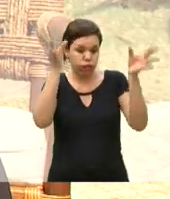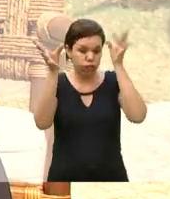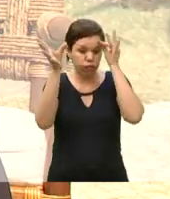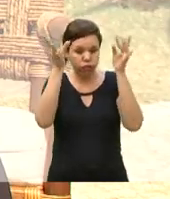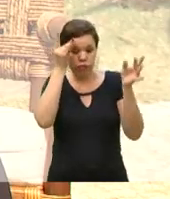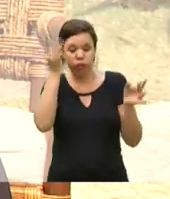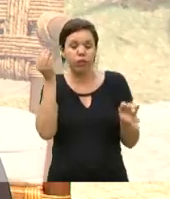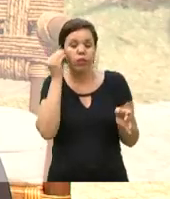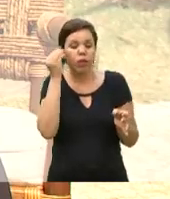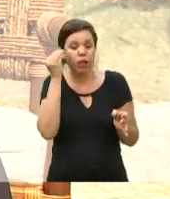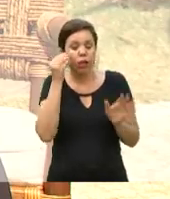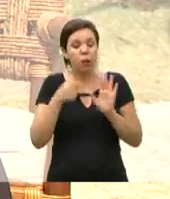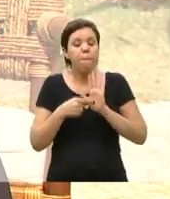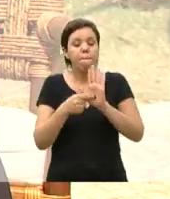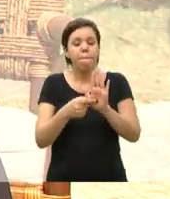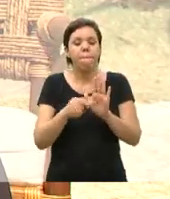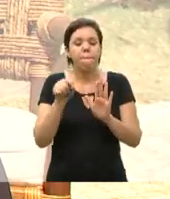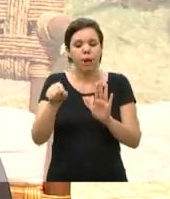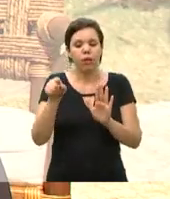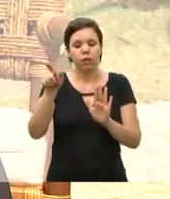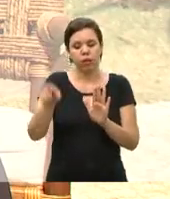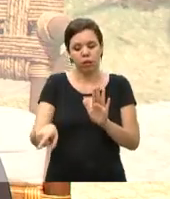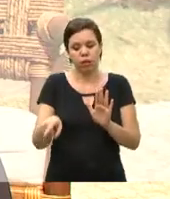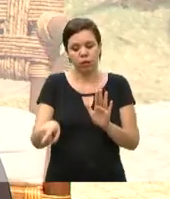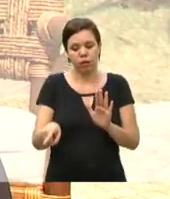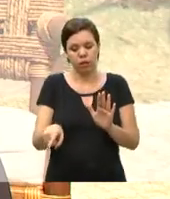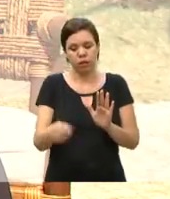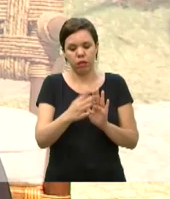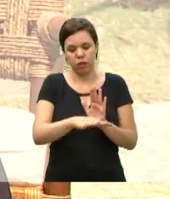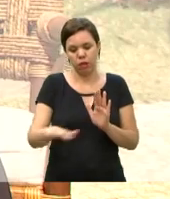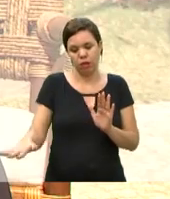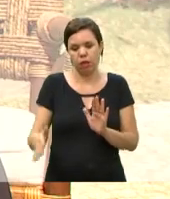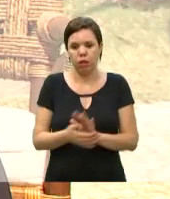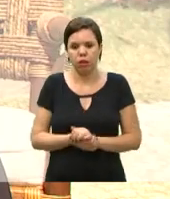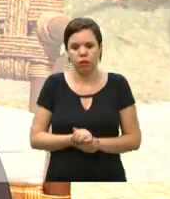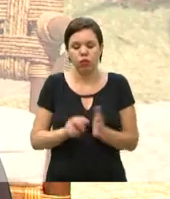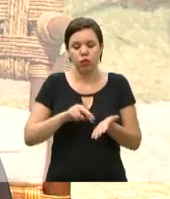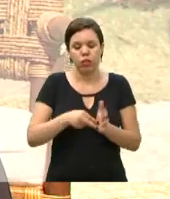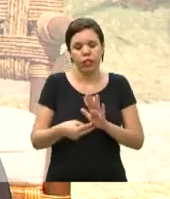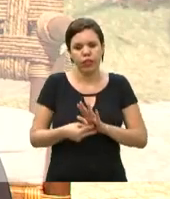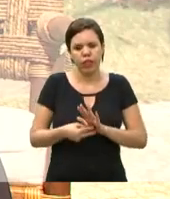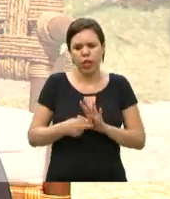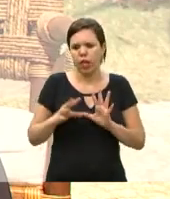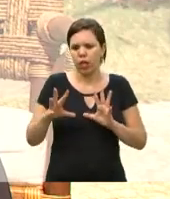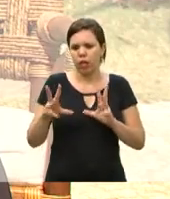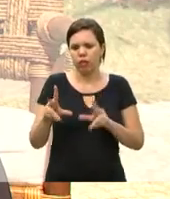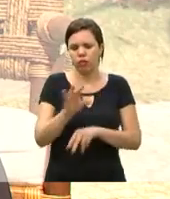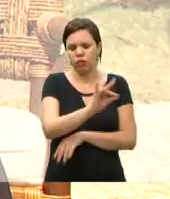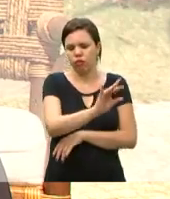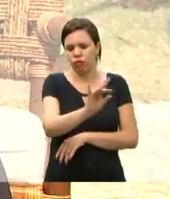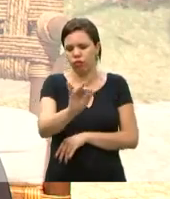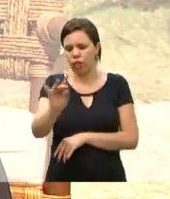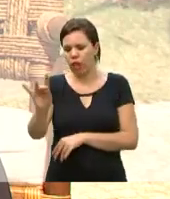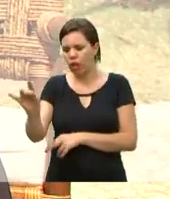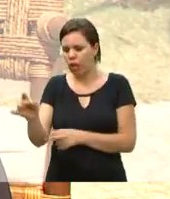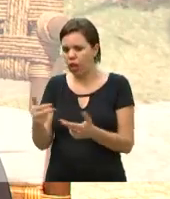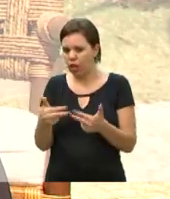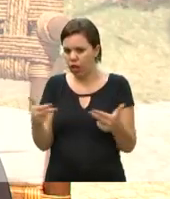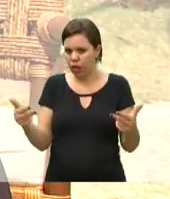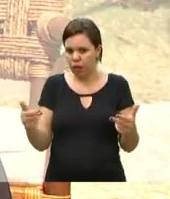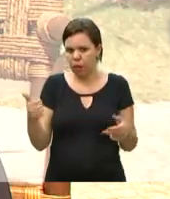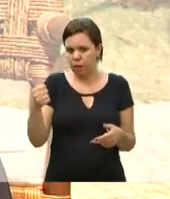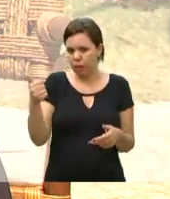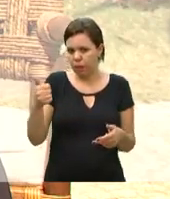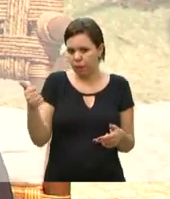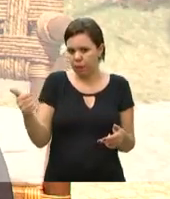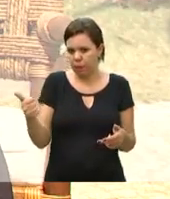tentando mostrar para essa criança o significado de cada coisa. Mas primeiro